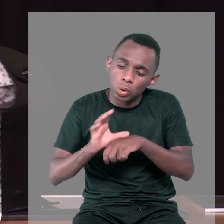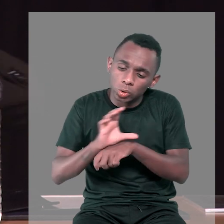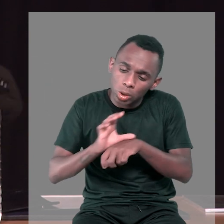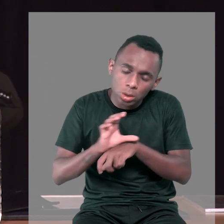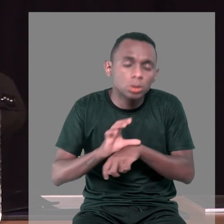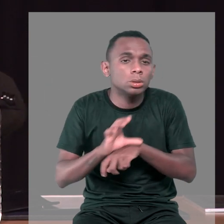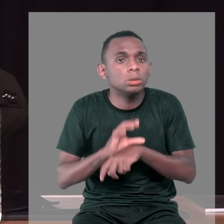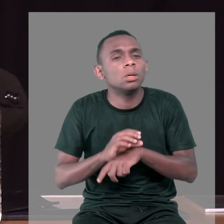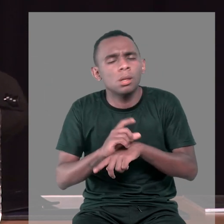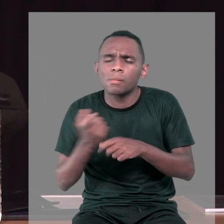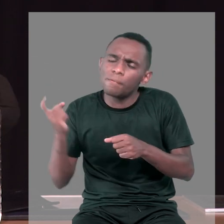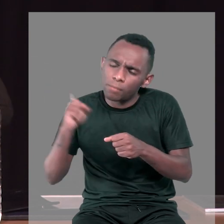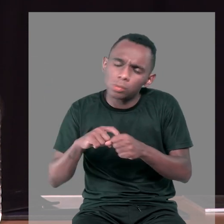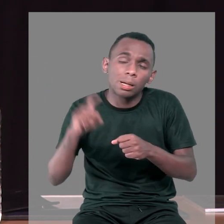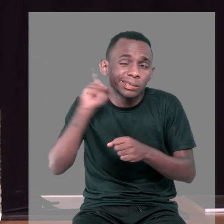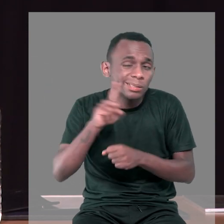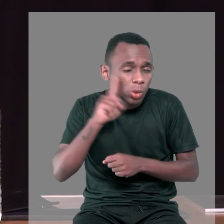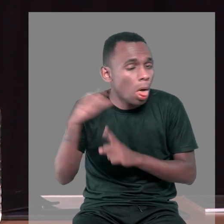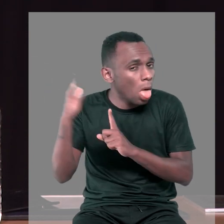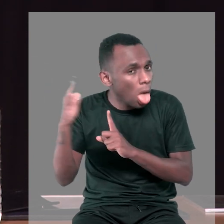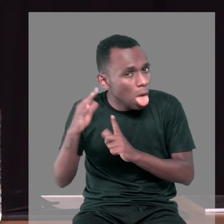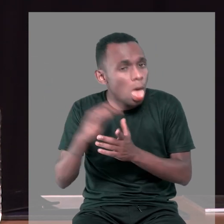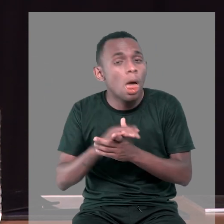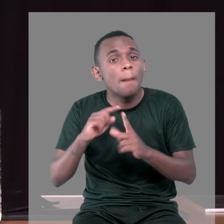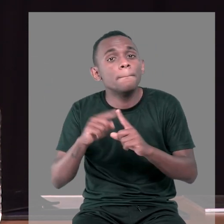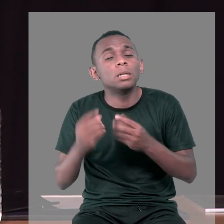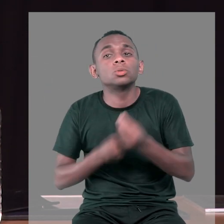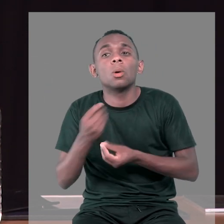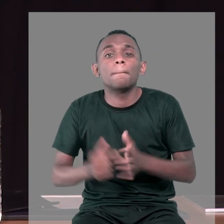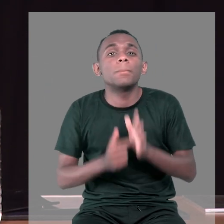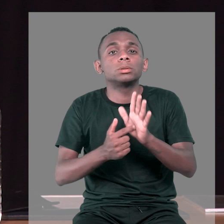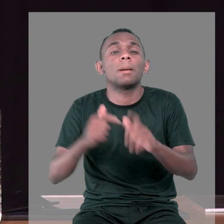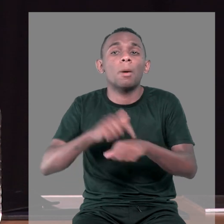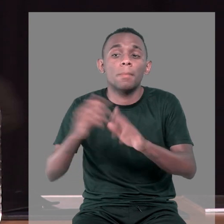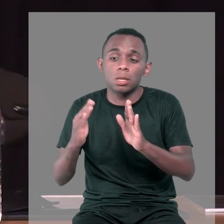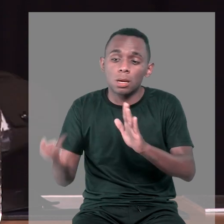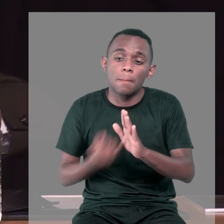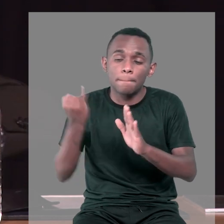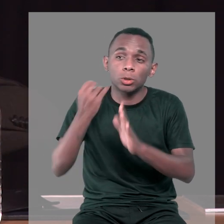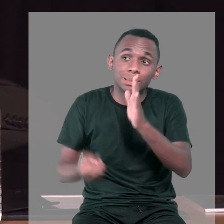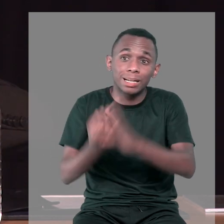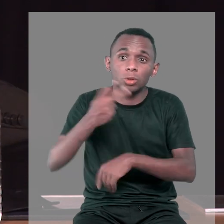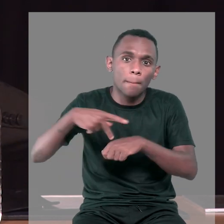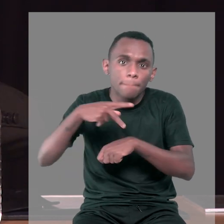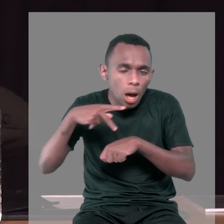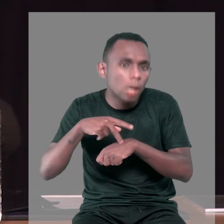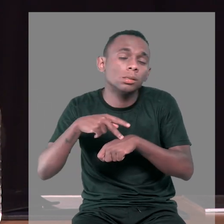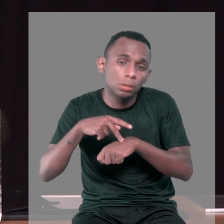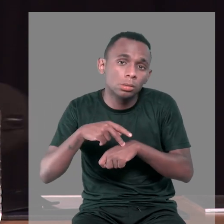própria modernidade política, a lei, por via do aparato